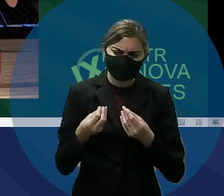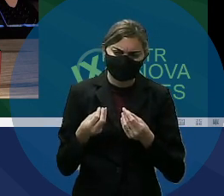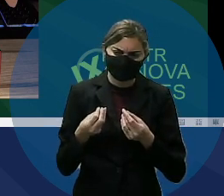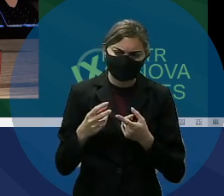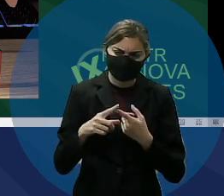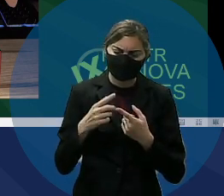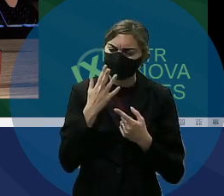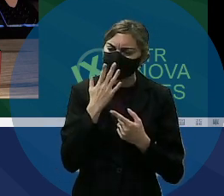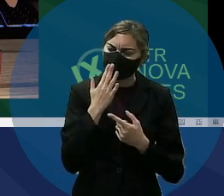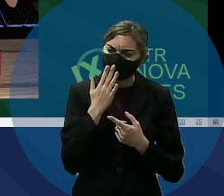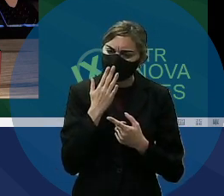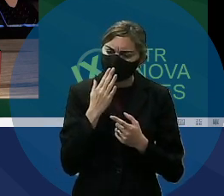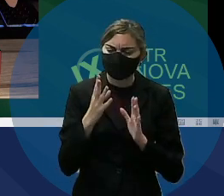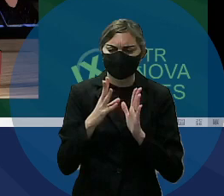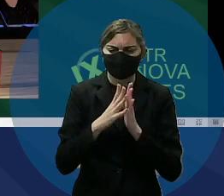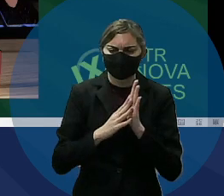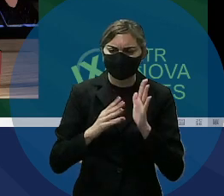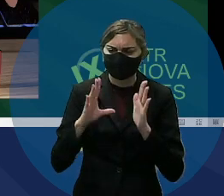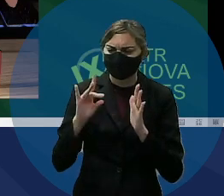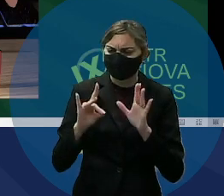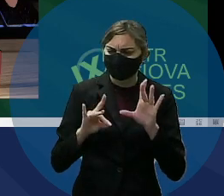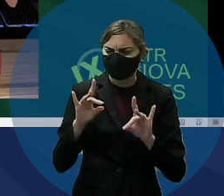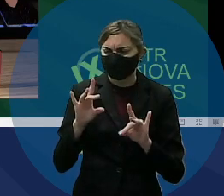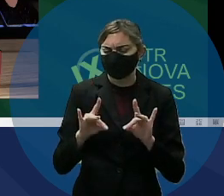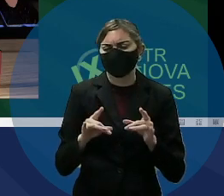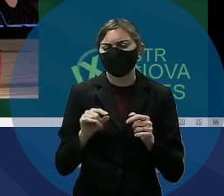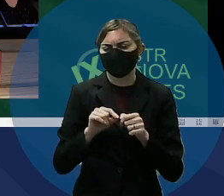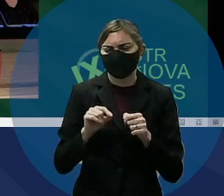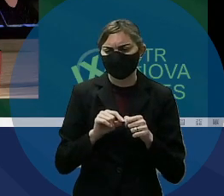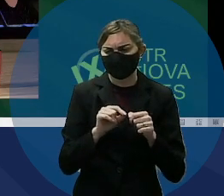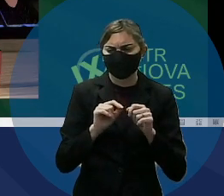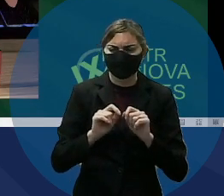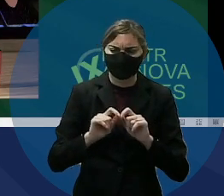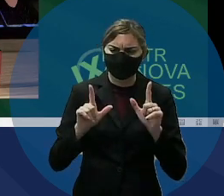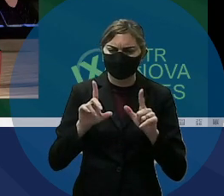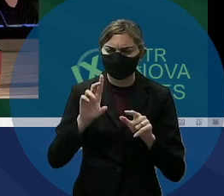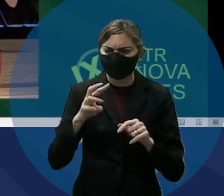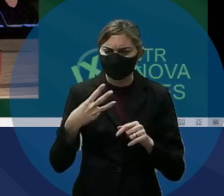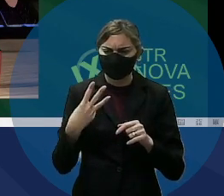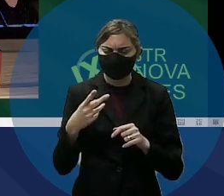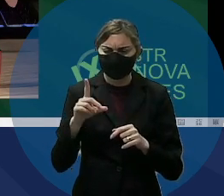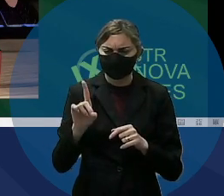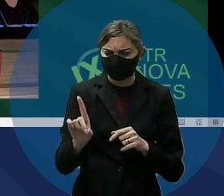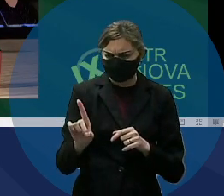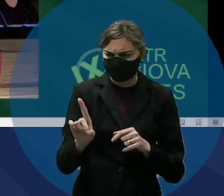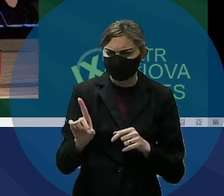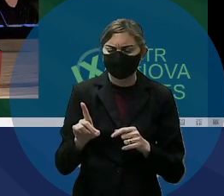cores, texturas, fizeram quadros em 3D, fizeram quadros